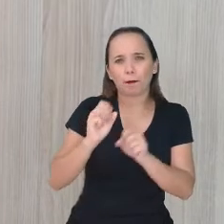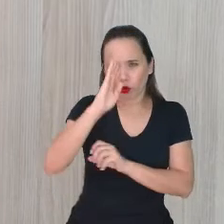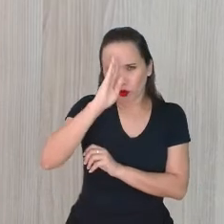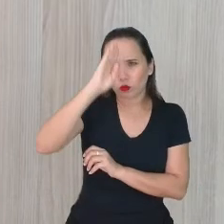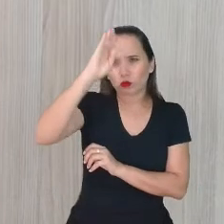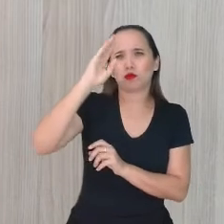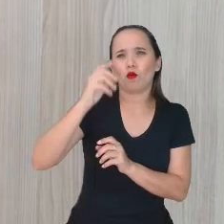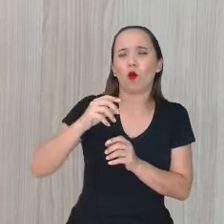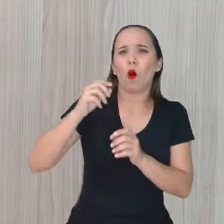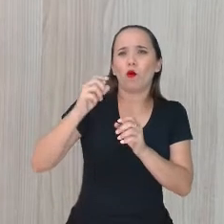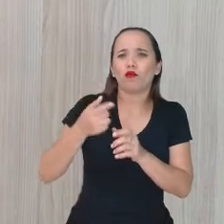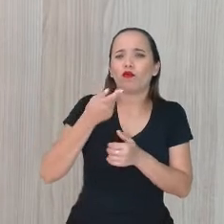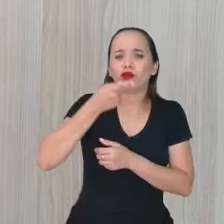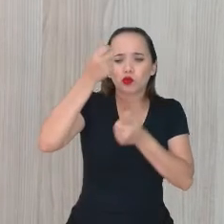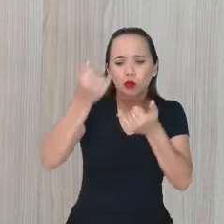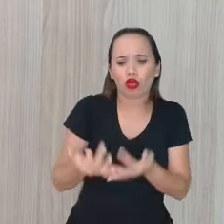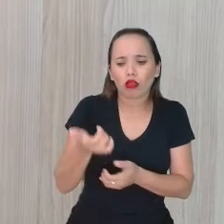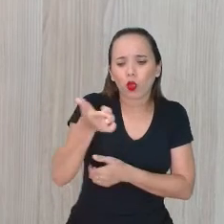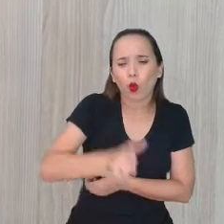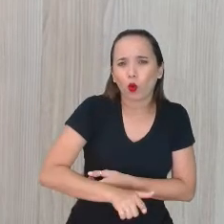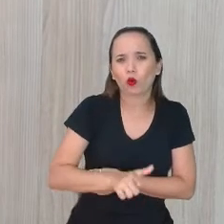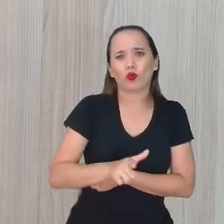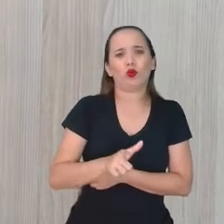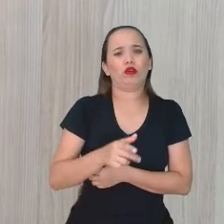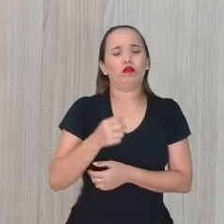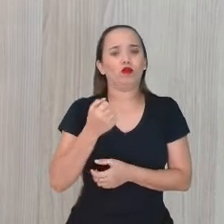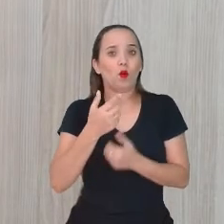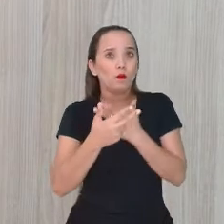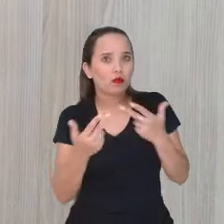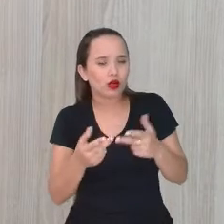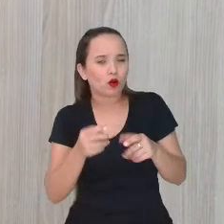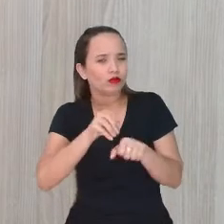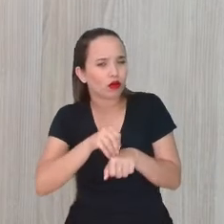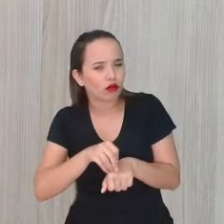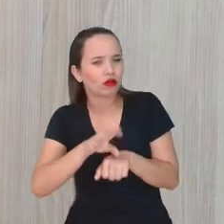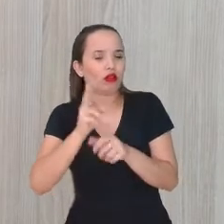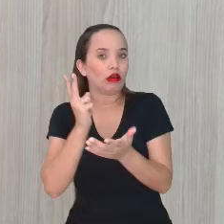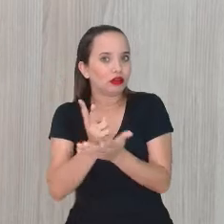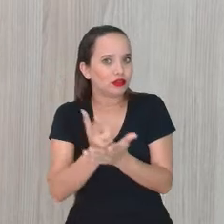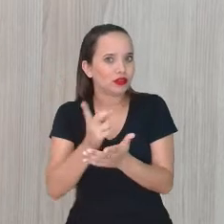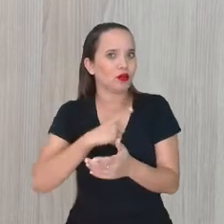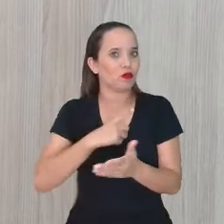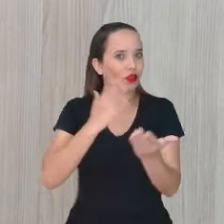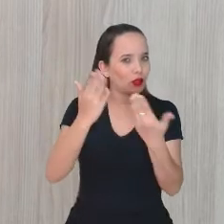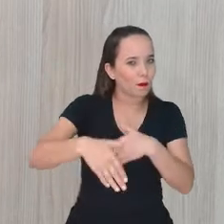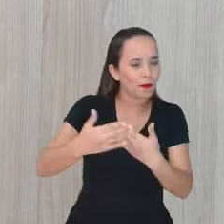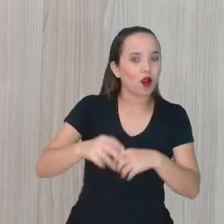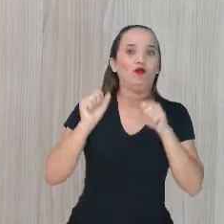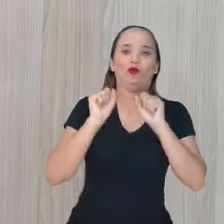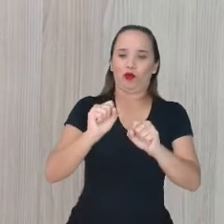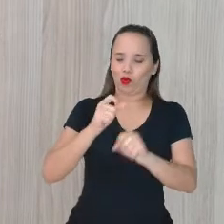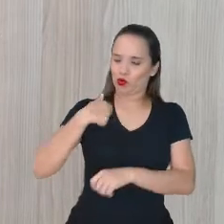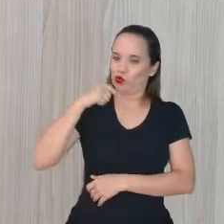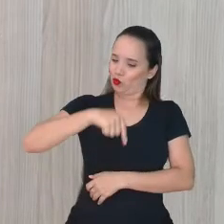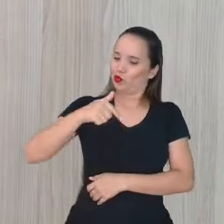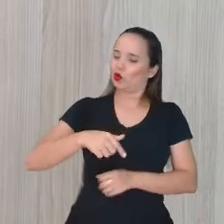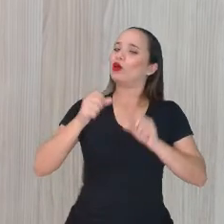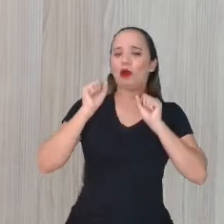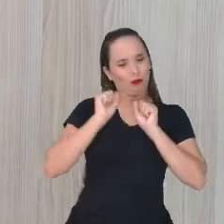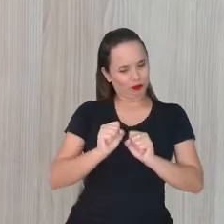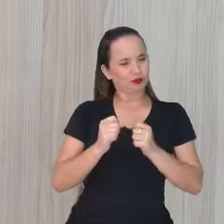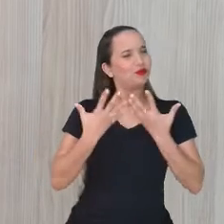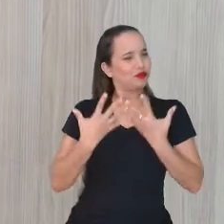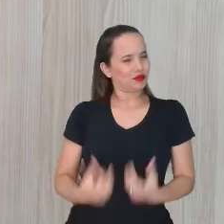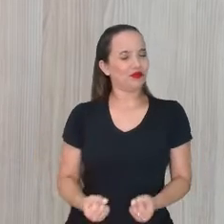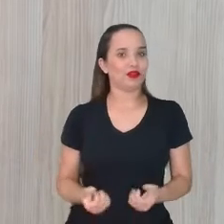destaque? Uma coisinha que sempre cai na prova? Estamos aqui à disposição. Vamos juntos hoje na nossa aula tratar